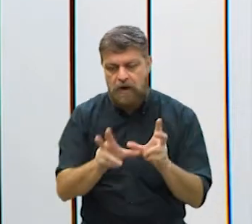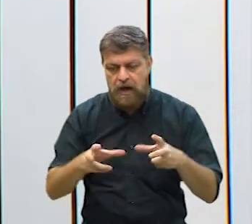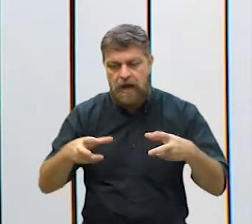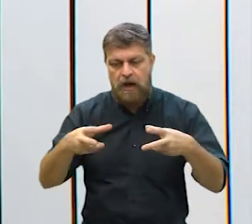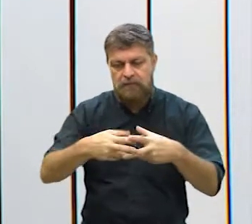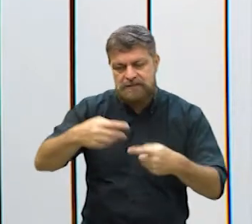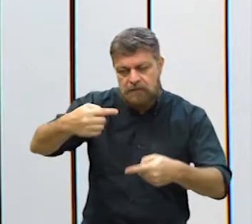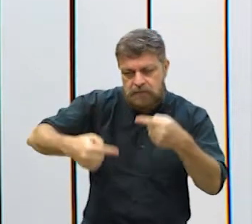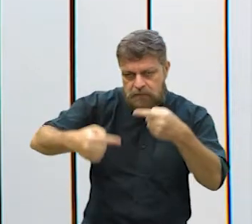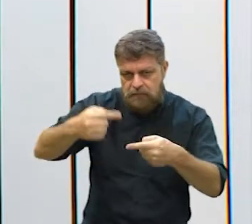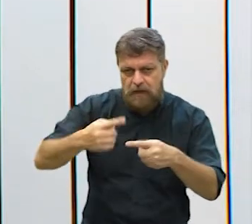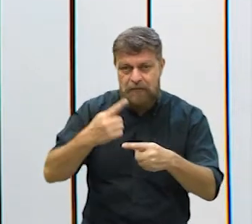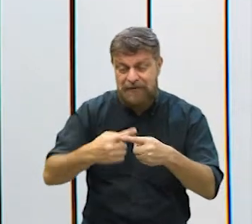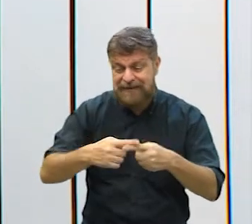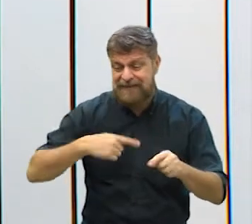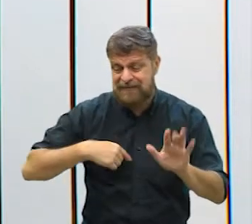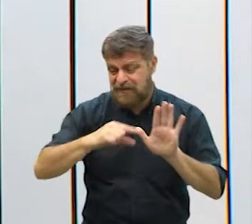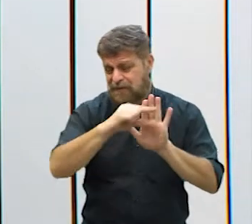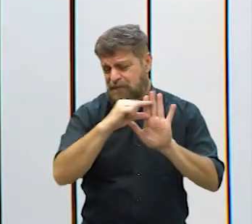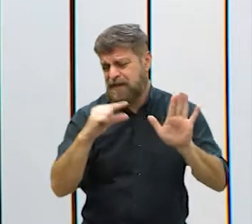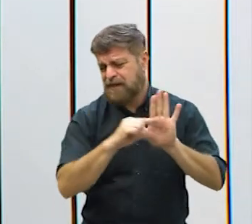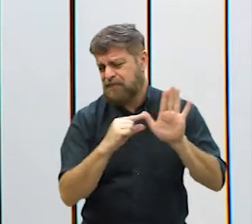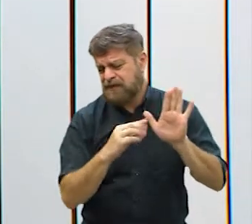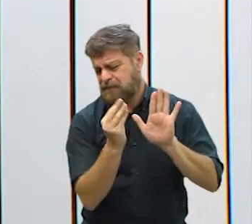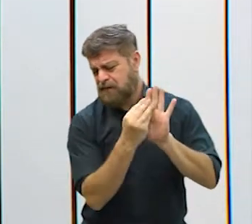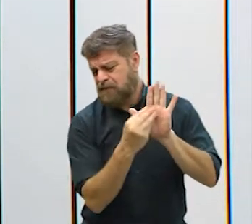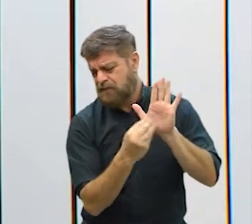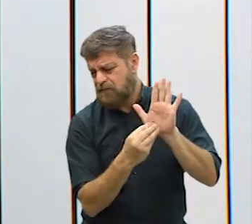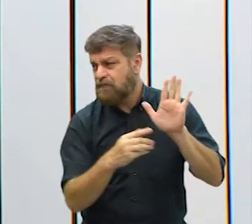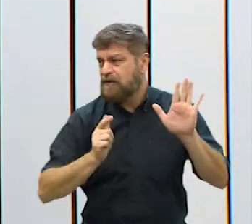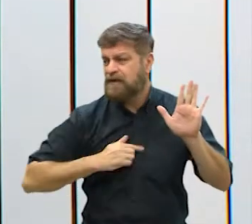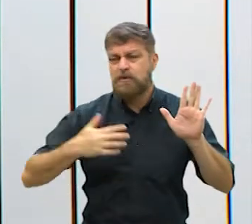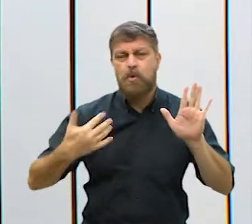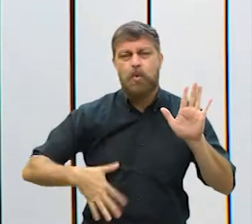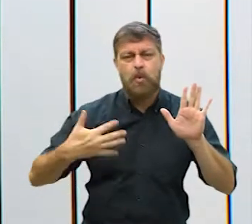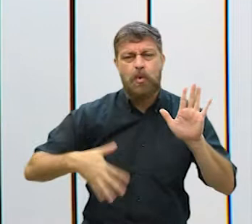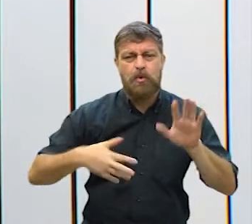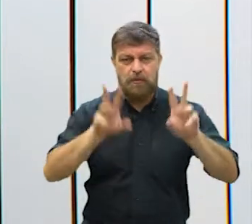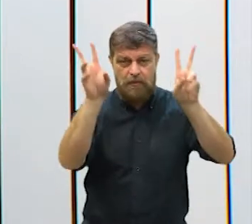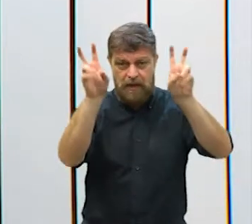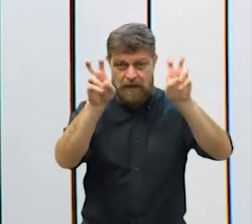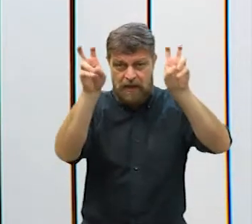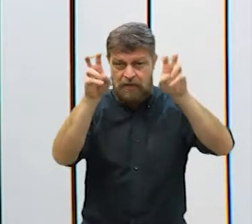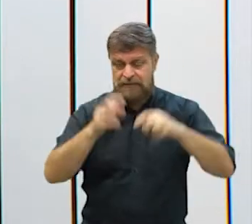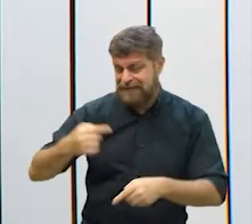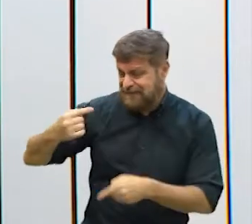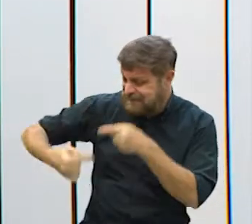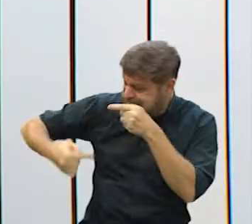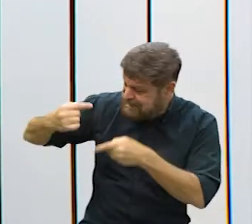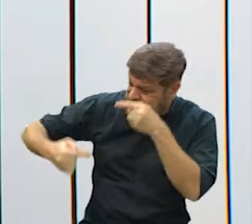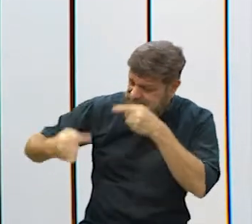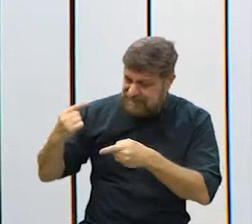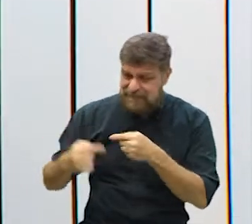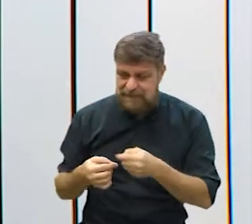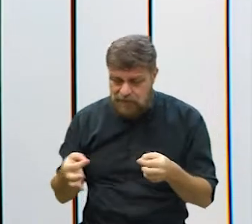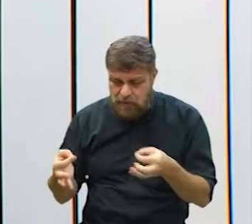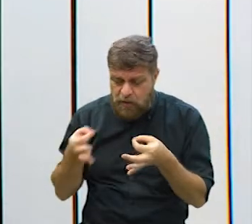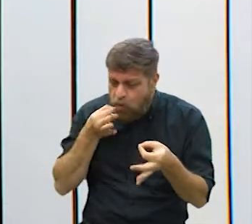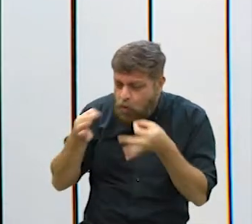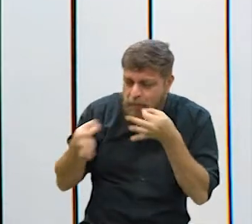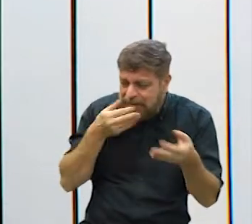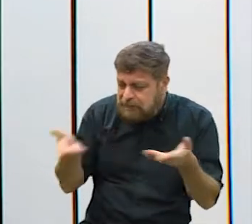está andando, é que houve muitas propostas de emenda aqui, do projeto, porque é um assunto muito discutido,